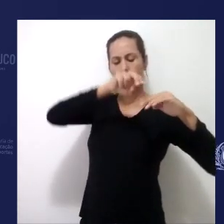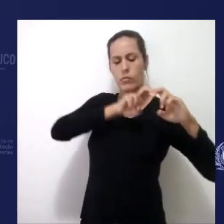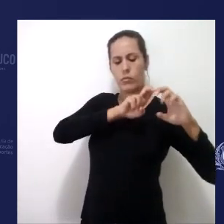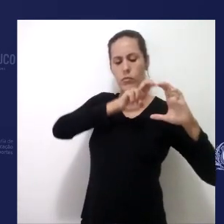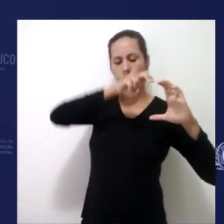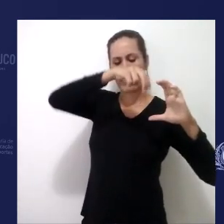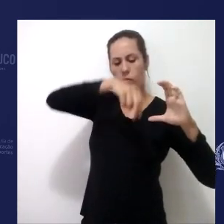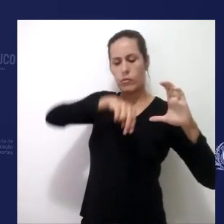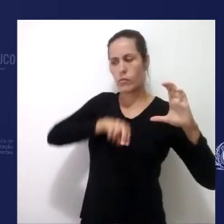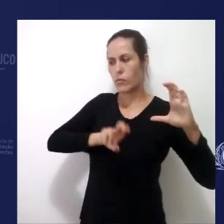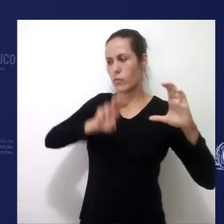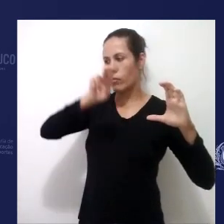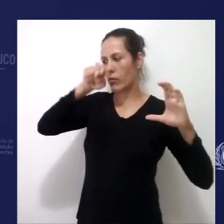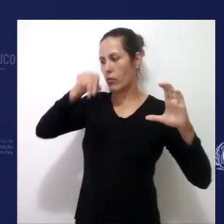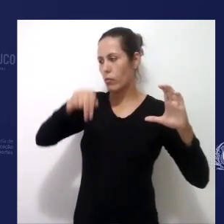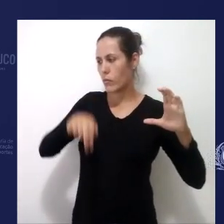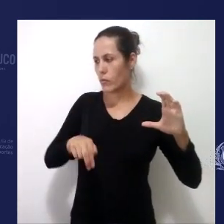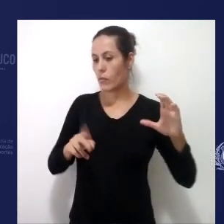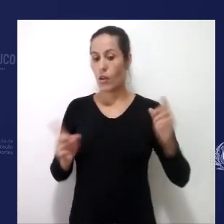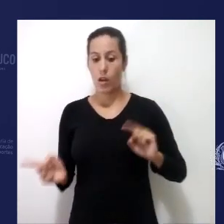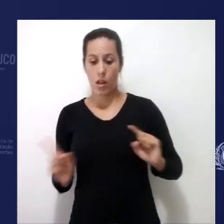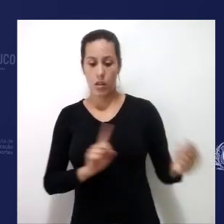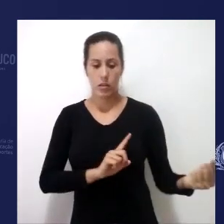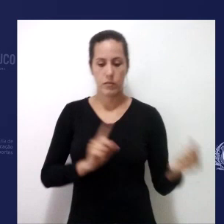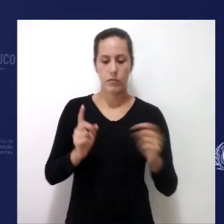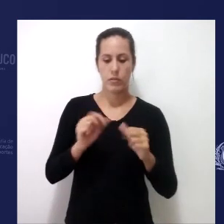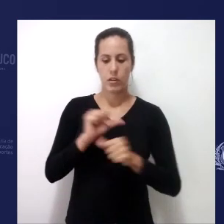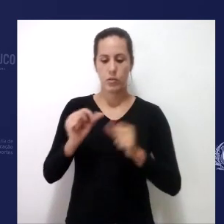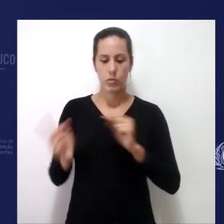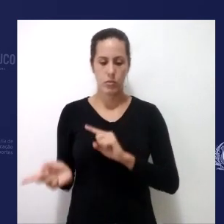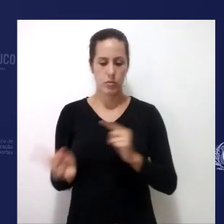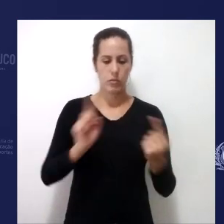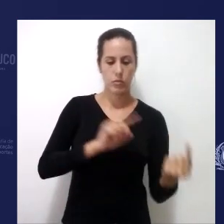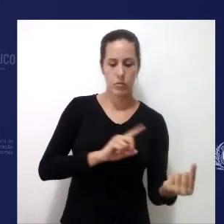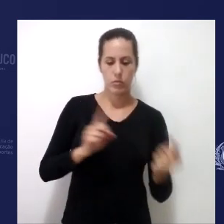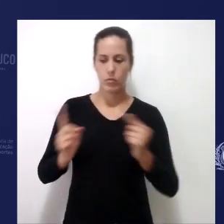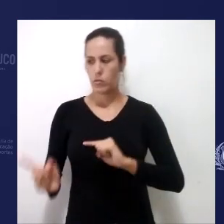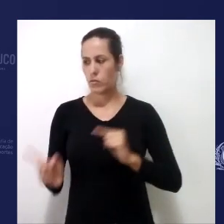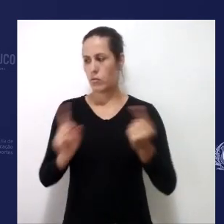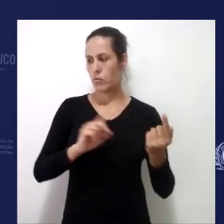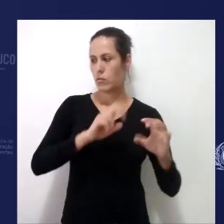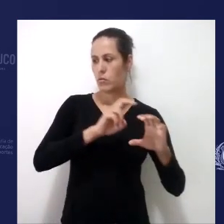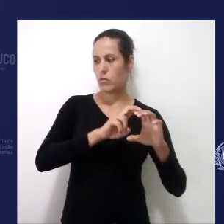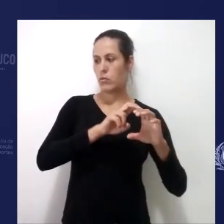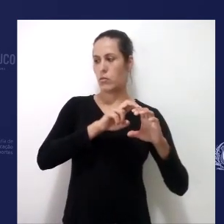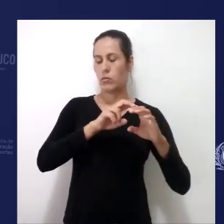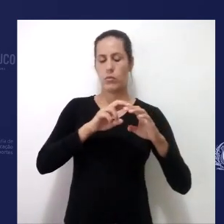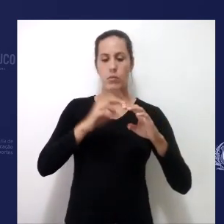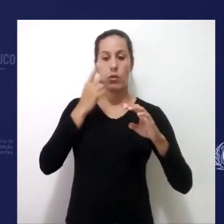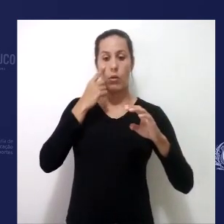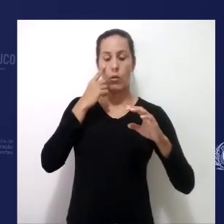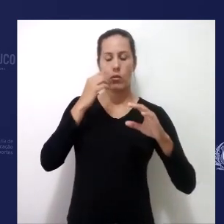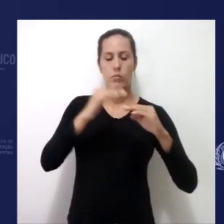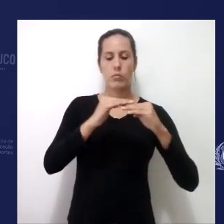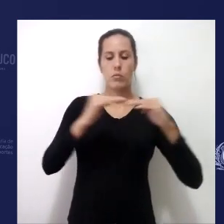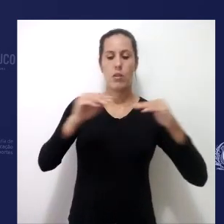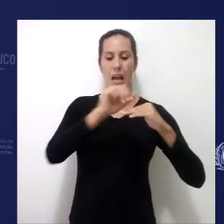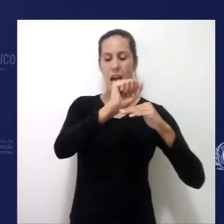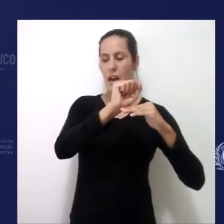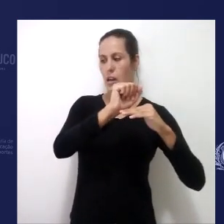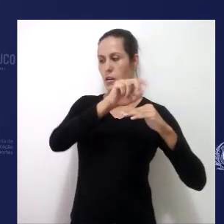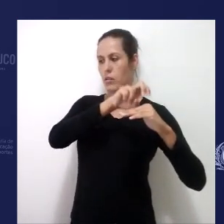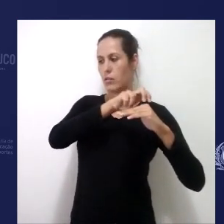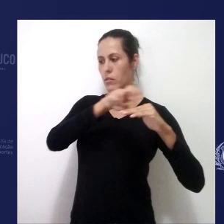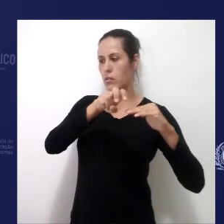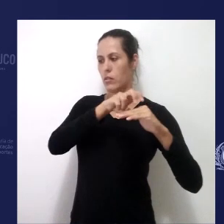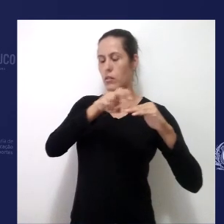de energia potencial para energia cinética e vice-versa. No corpo da colina da elevação, no caso no ponto